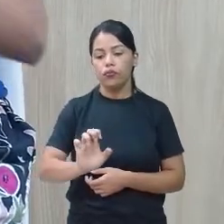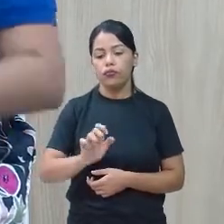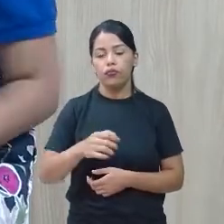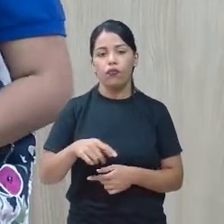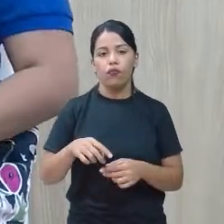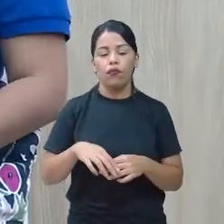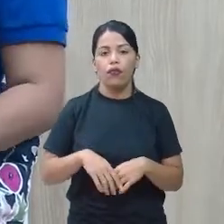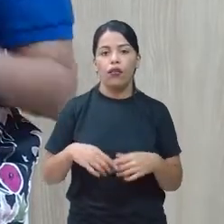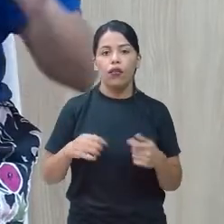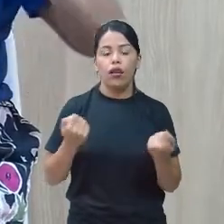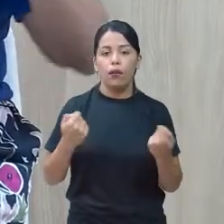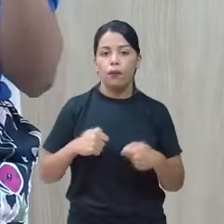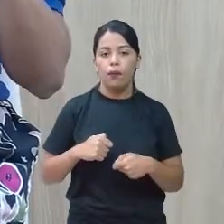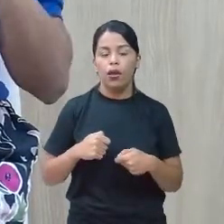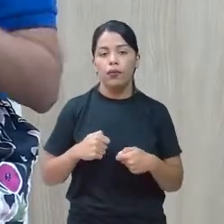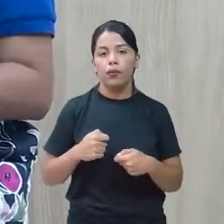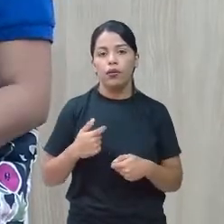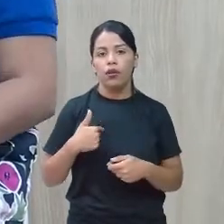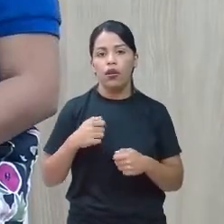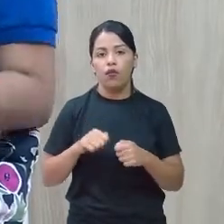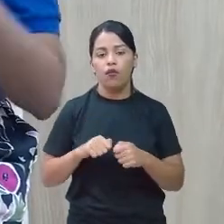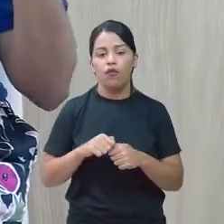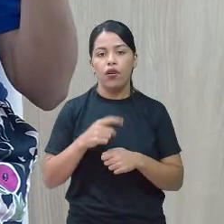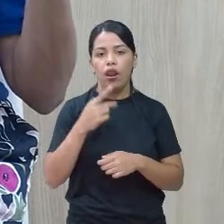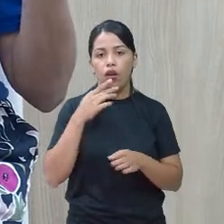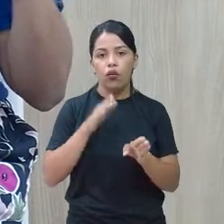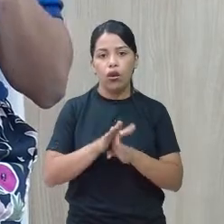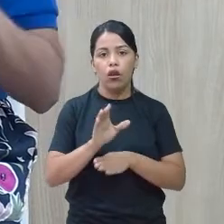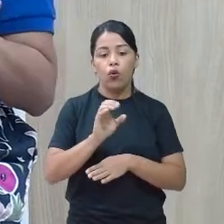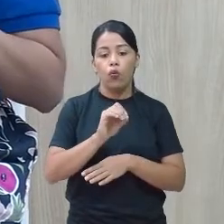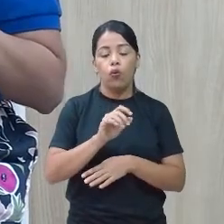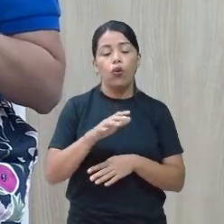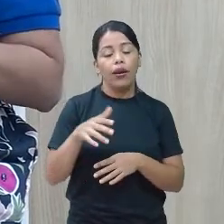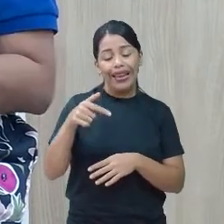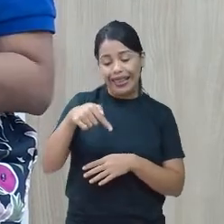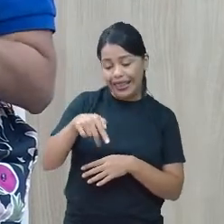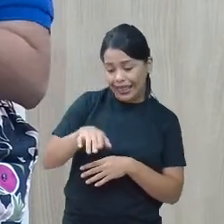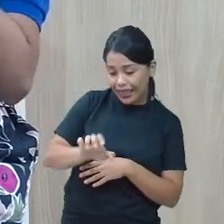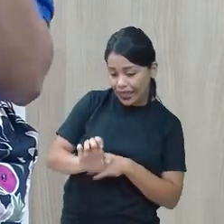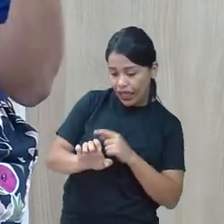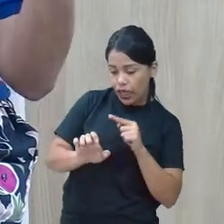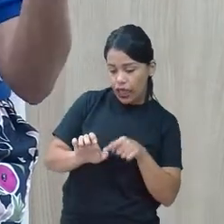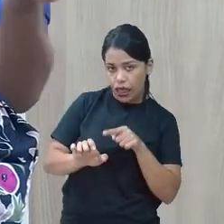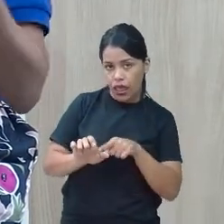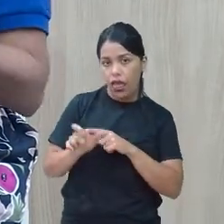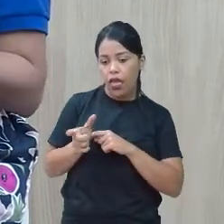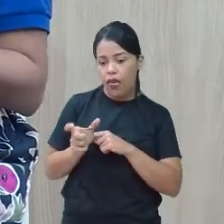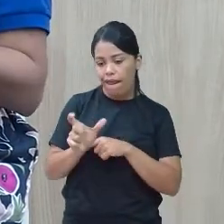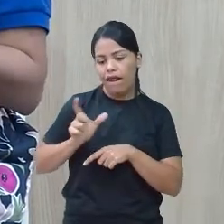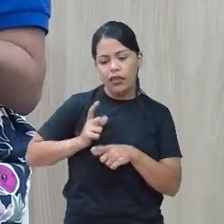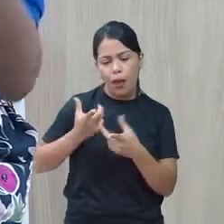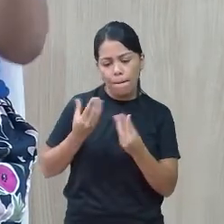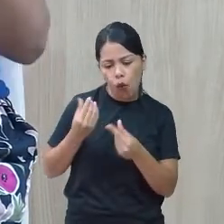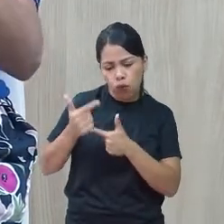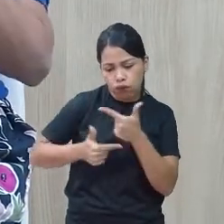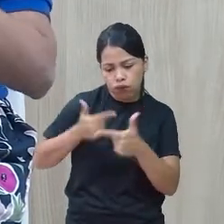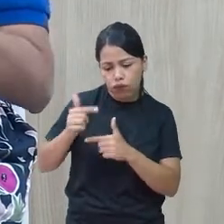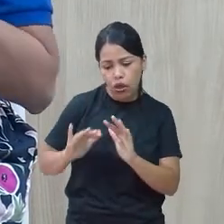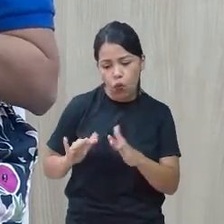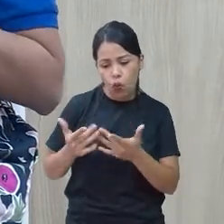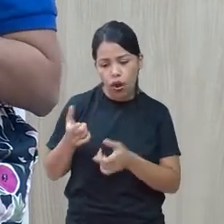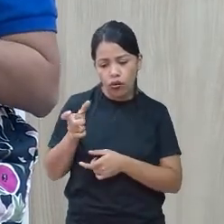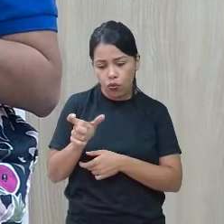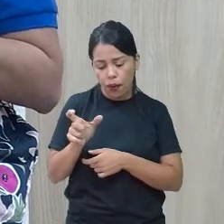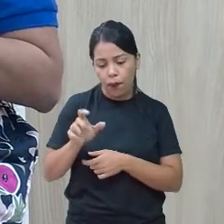só, dar uma diquinha assim fácil, que o que é uma palavra que assume diversas funções. Quando ele é